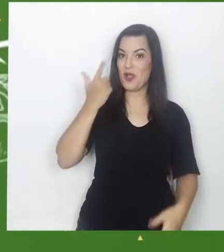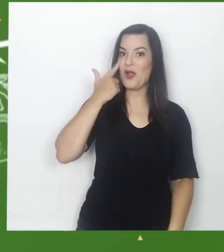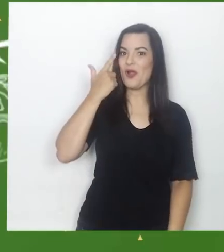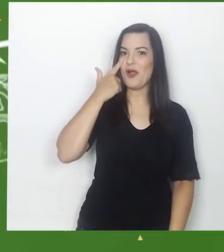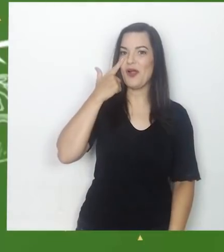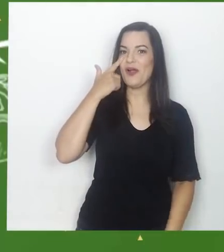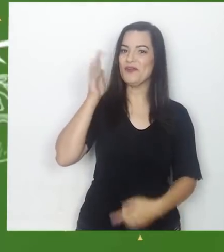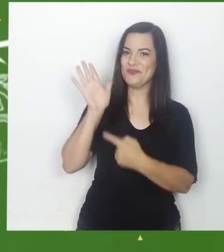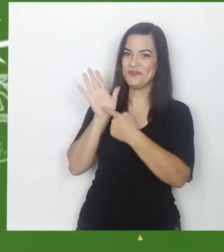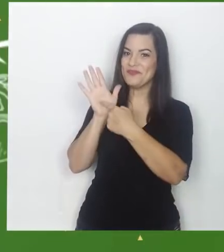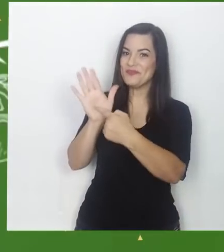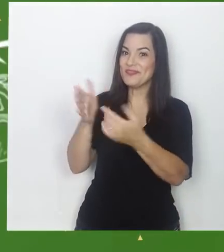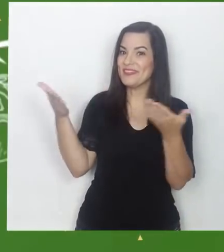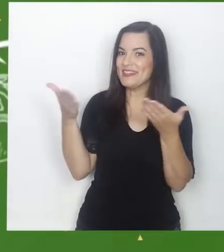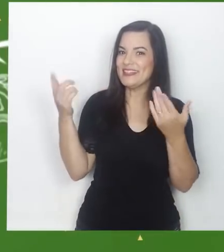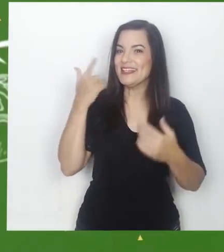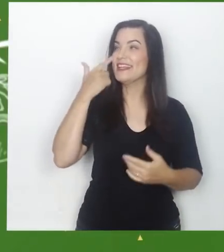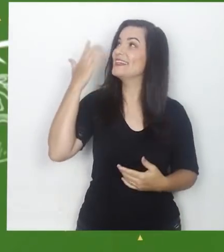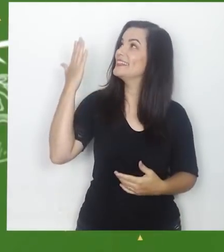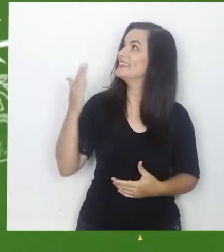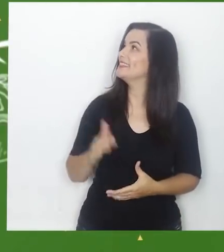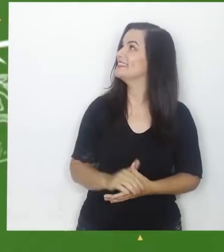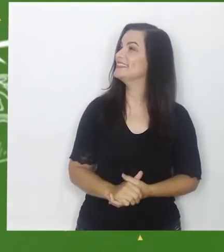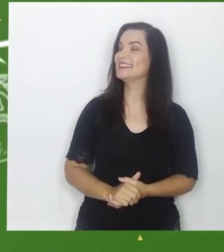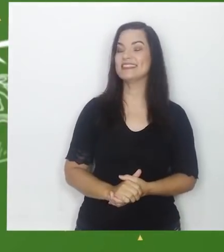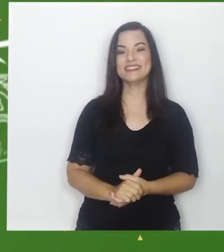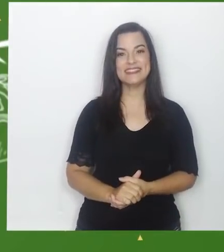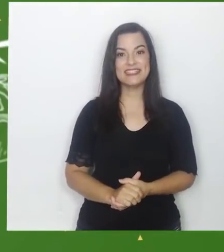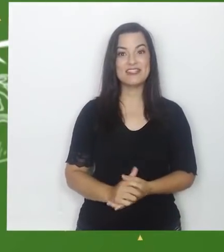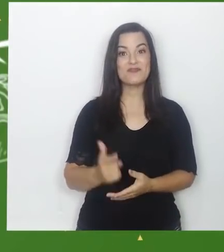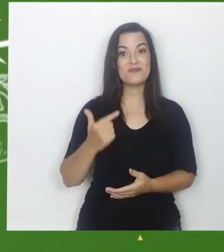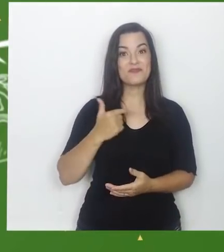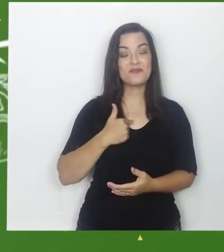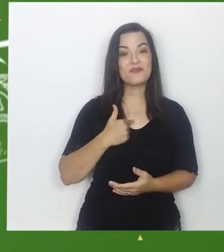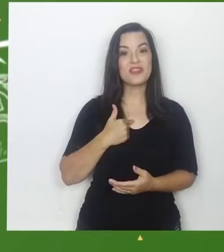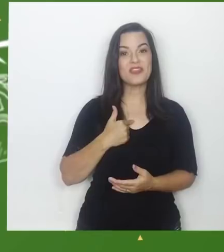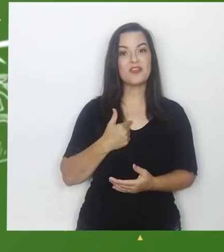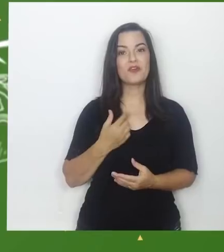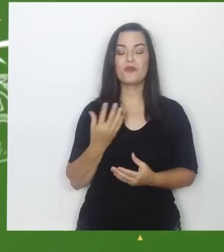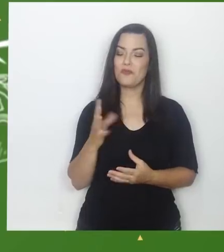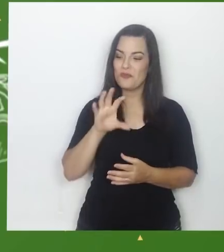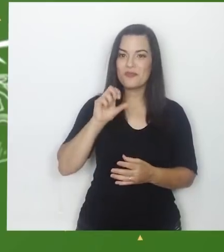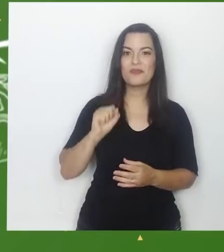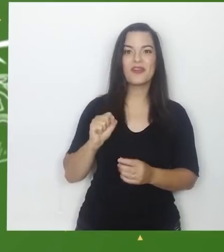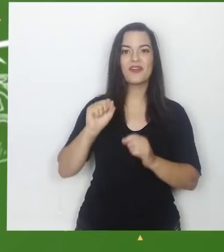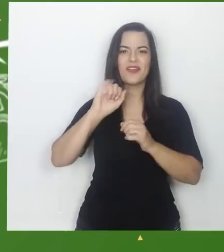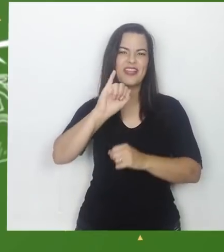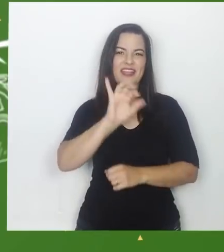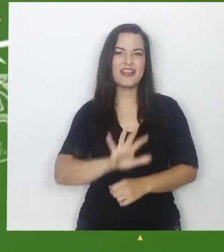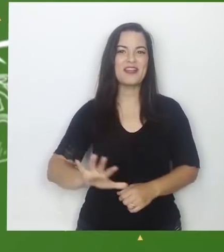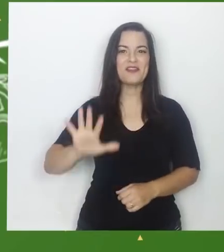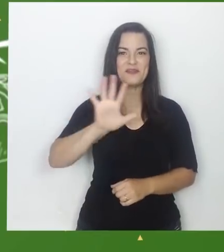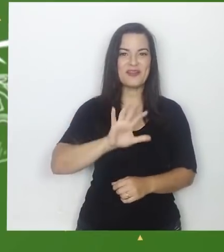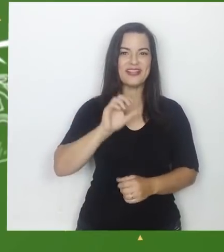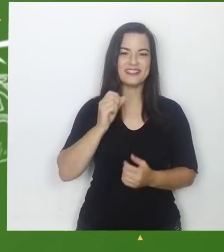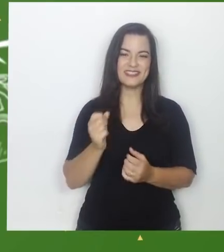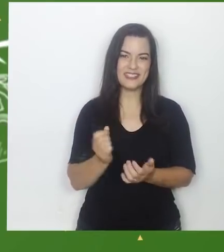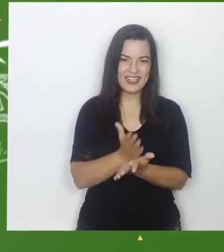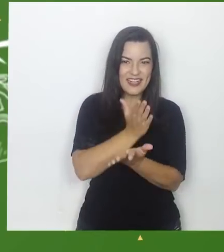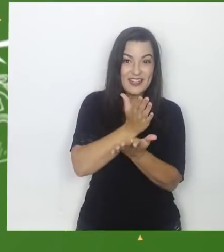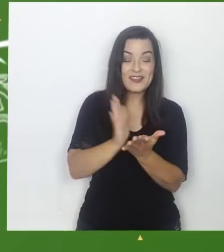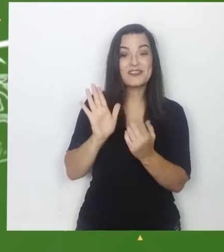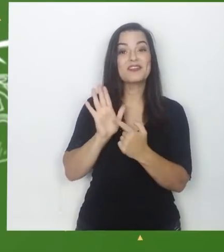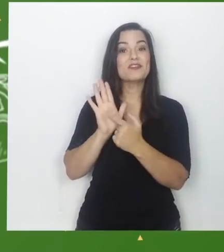Então olha só o que eu tenho para mostrar a vocês. A Pro separou aqui algumas imagens que mostram como